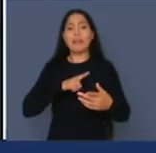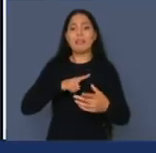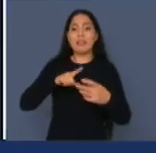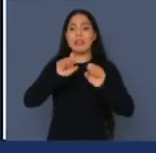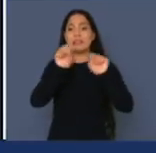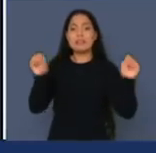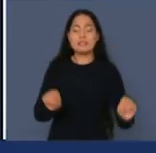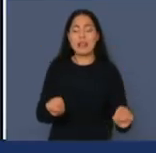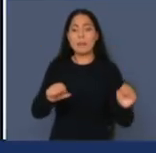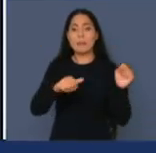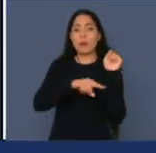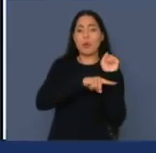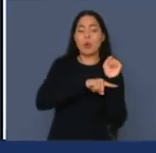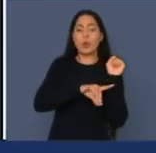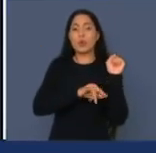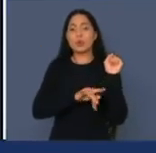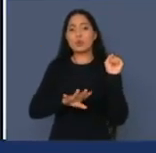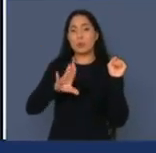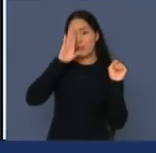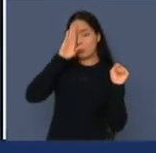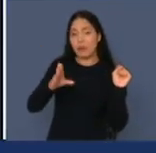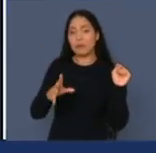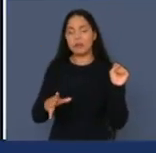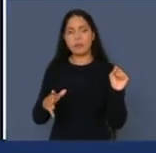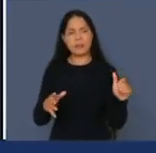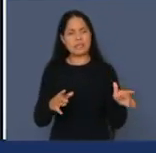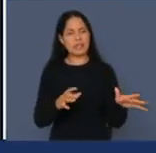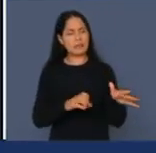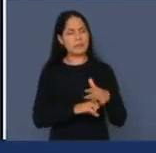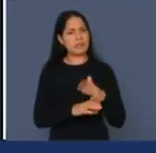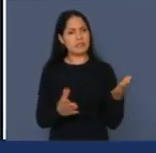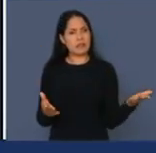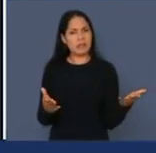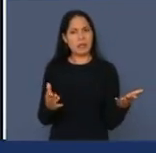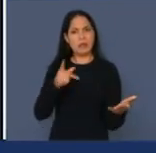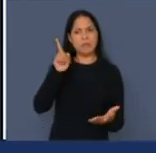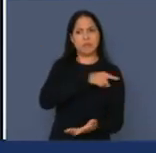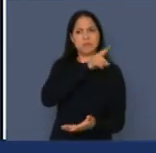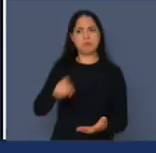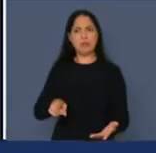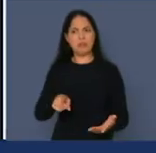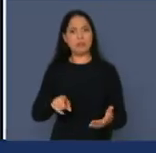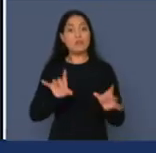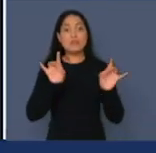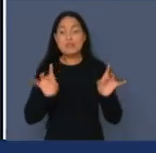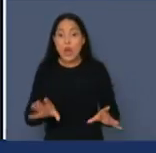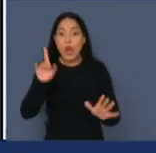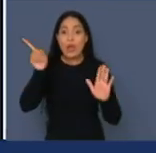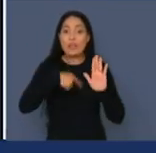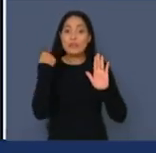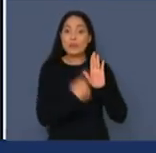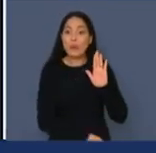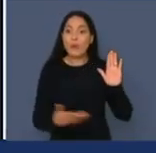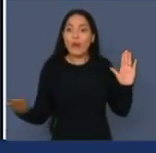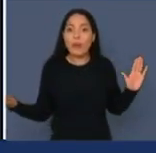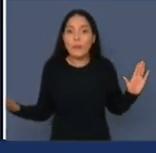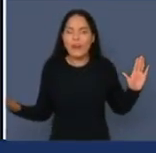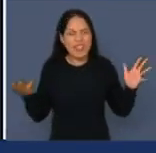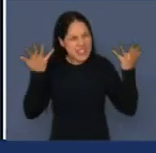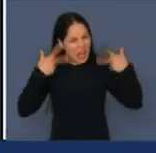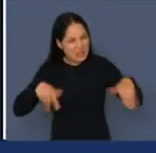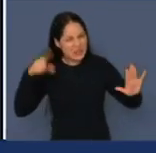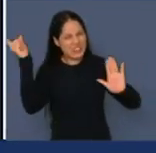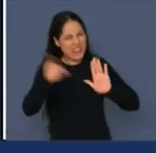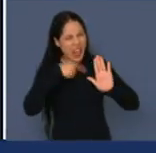código-fonte e se que a empresa simplesmente me excluiu um arquivo longe como se fosse a coisa mais natural